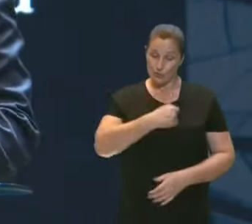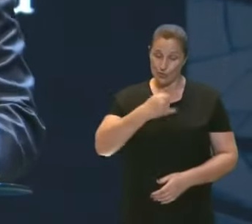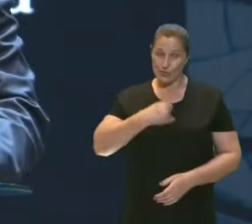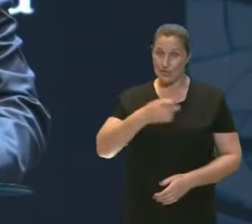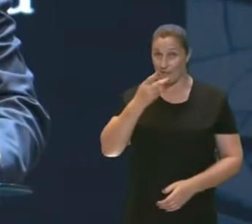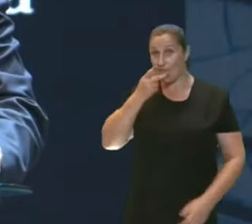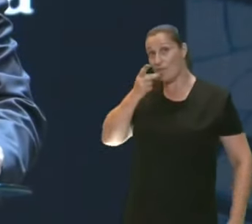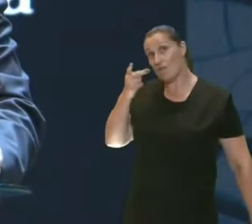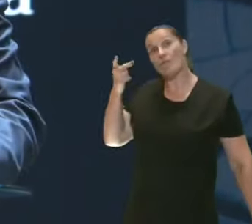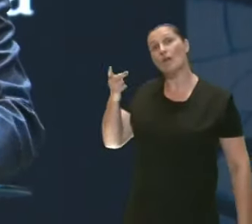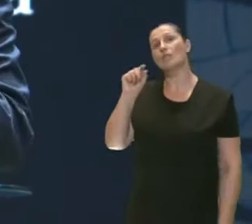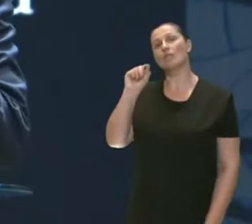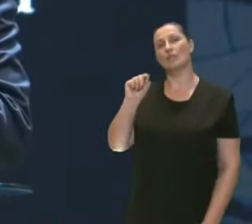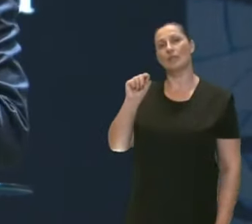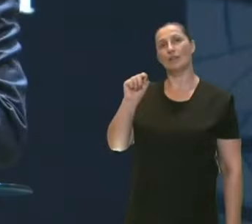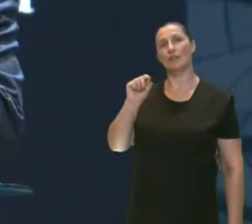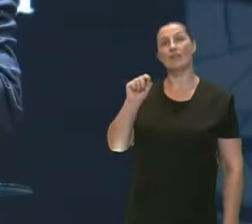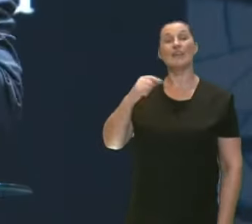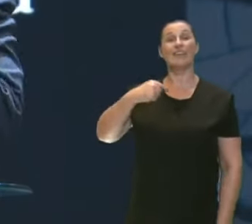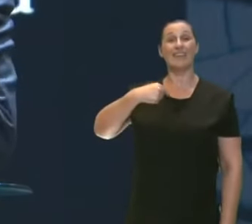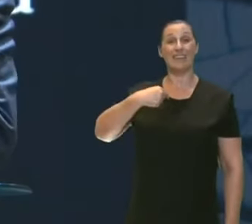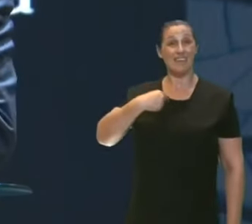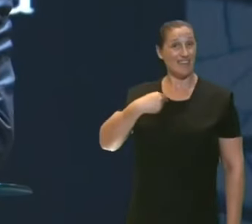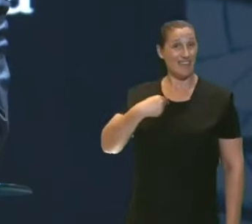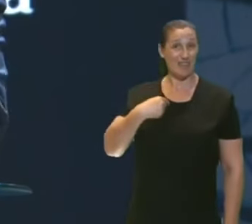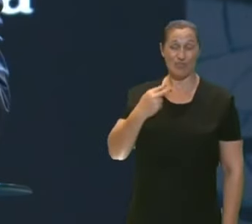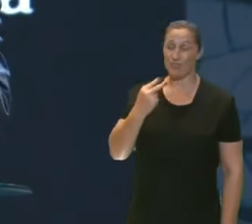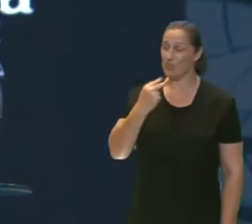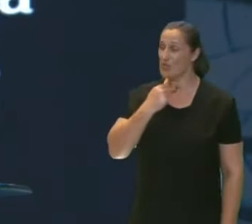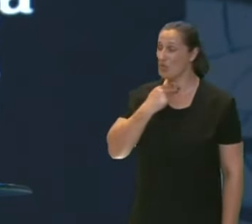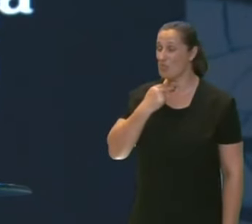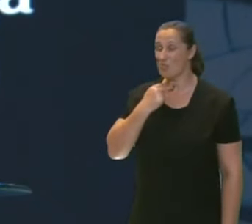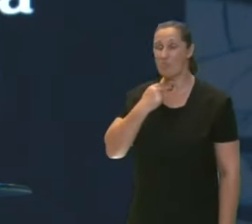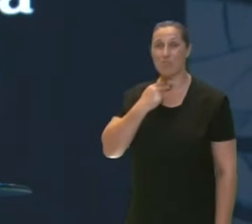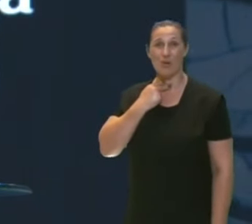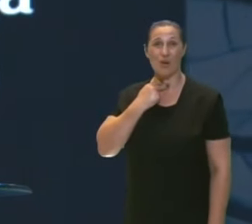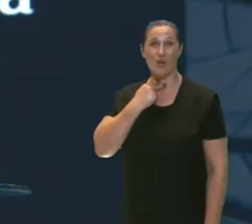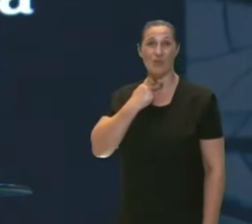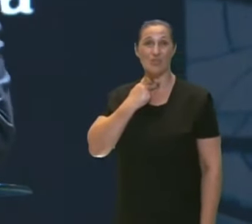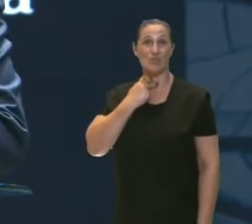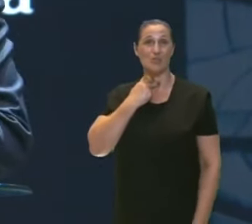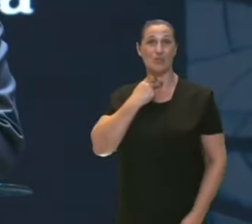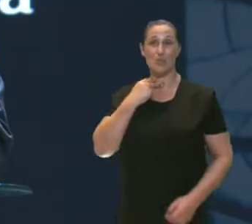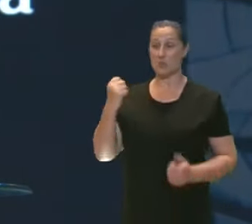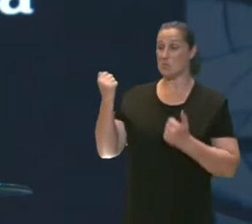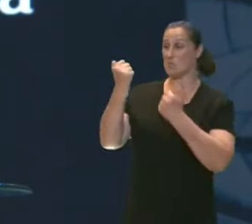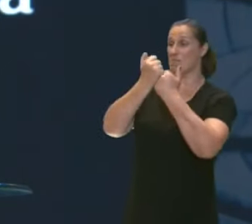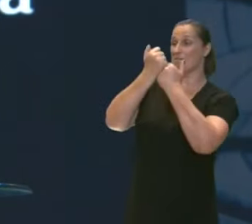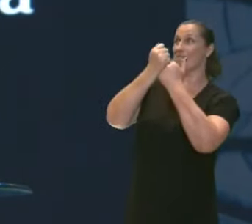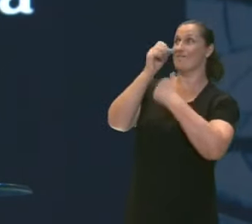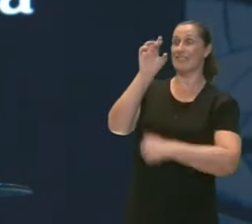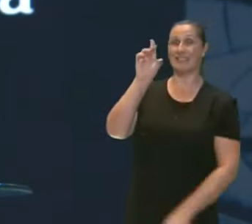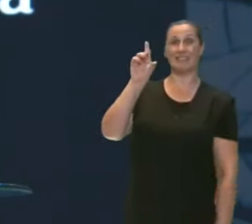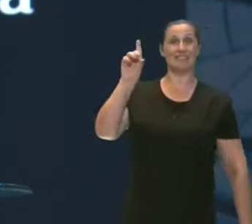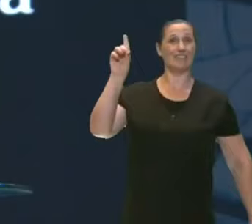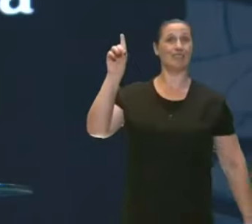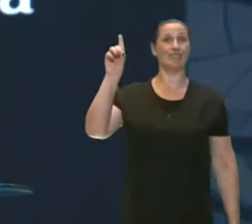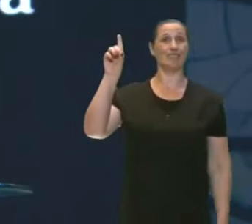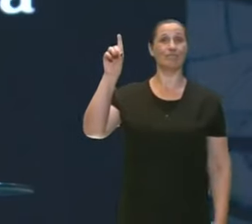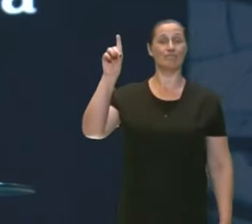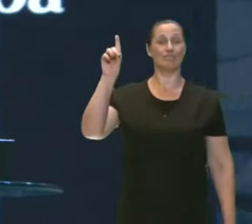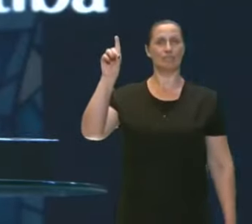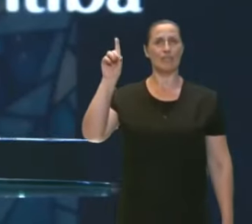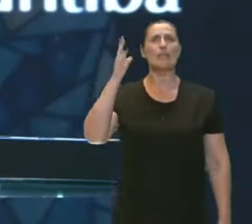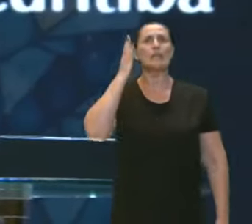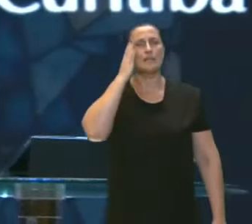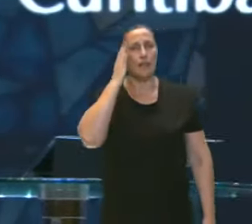Ele diz: eu não posso me colocar no lugar de Deus. E aqui vai um recado